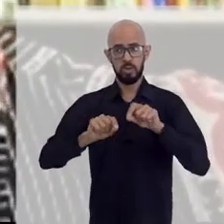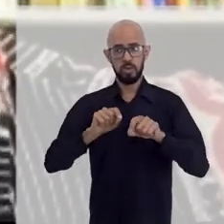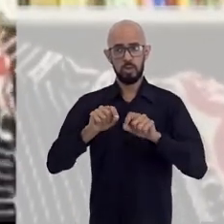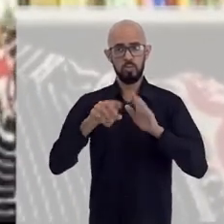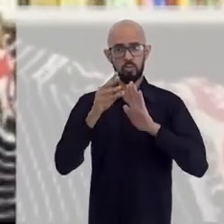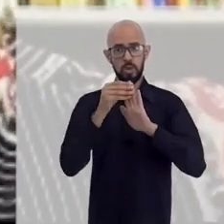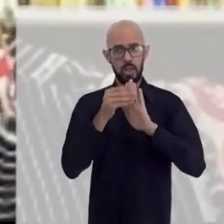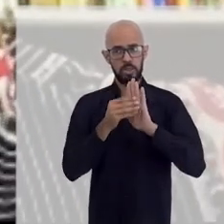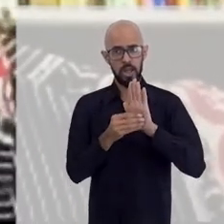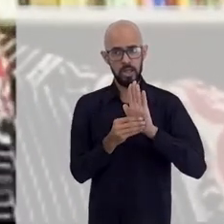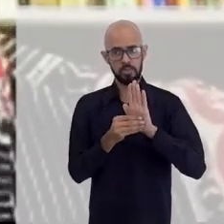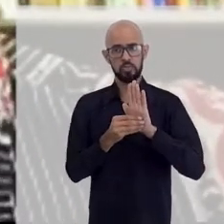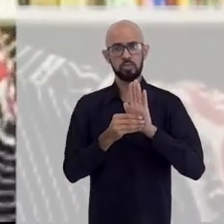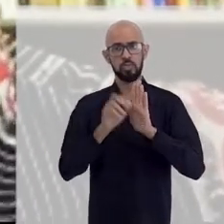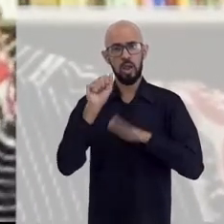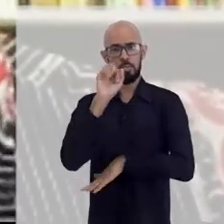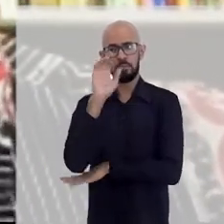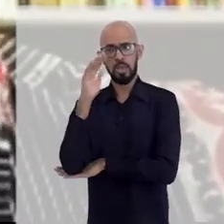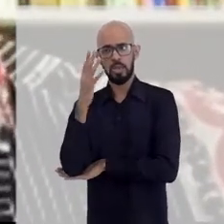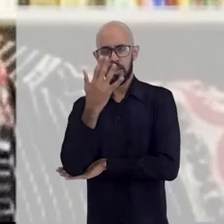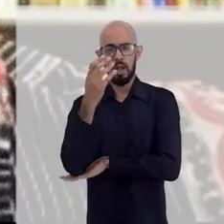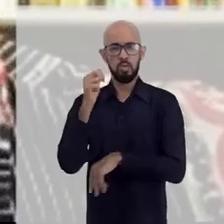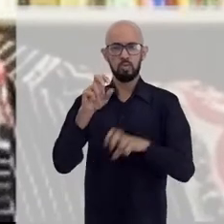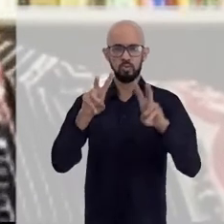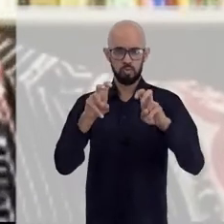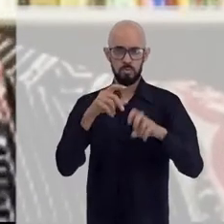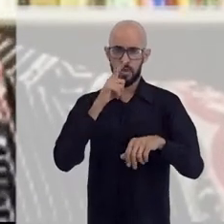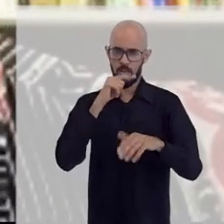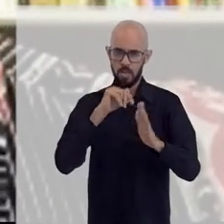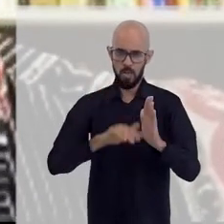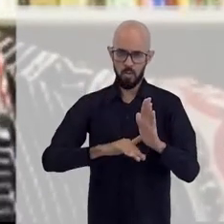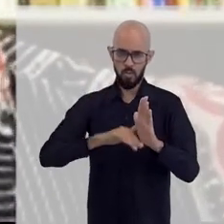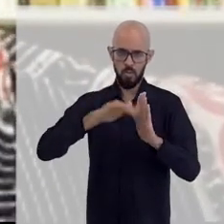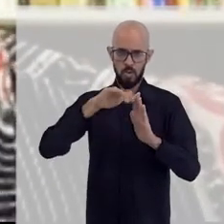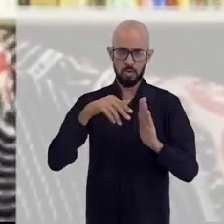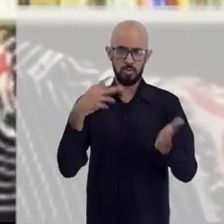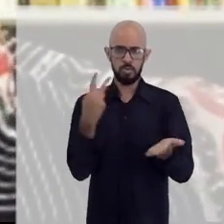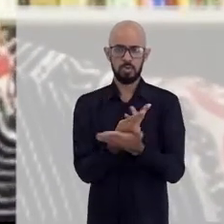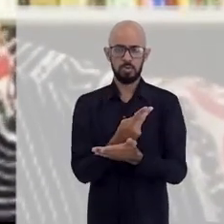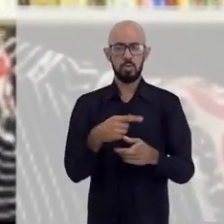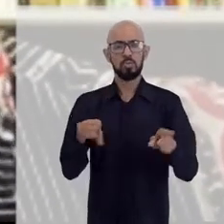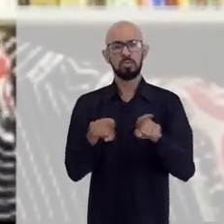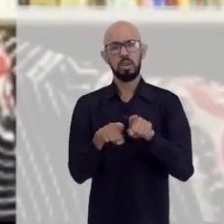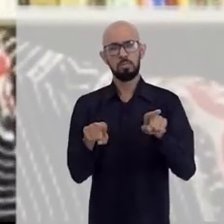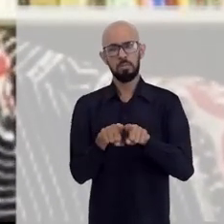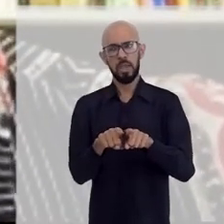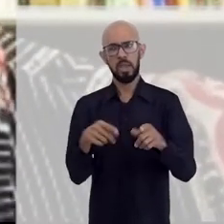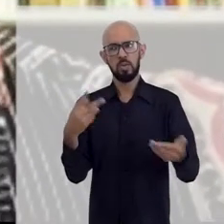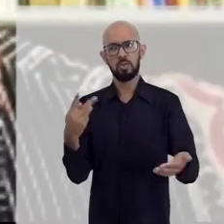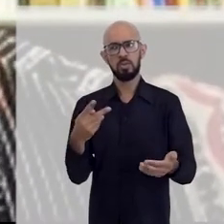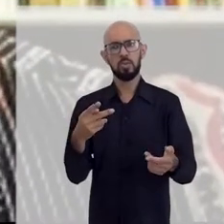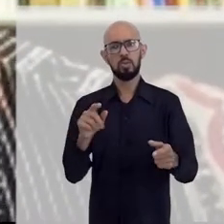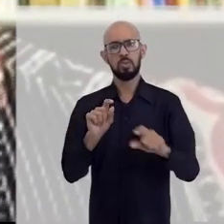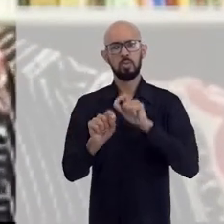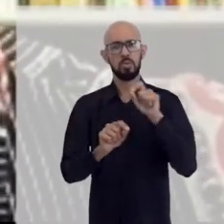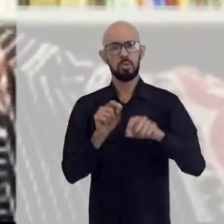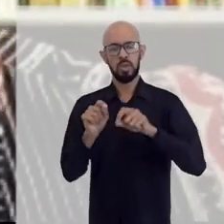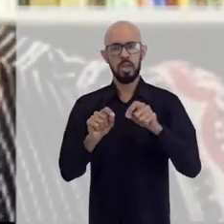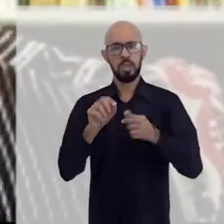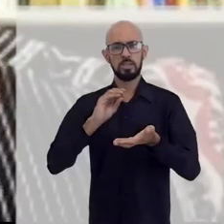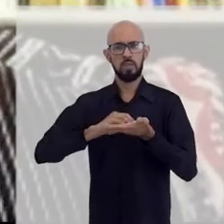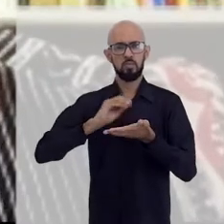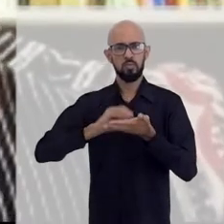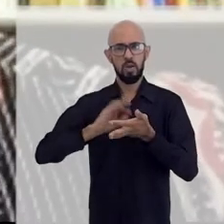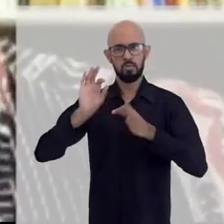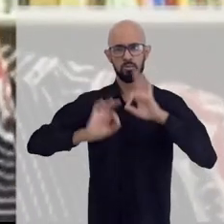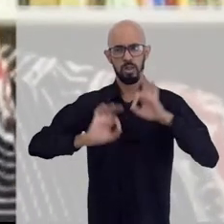grande catástrofe aqui ambiental com relação à questão das enchentes que nos atingiram. E isso vem também dessa falta, dessa forma, desse